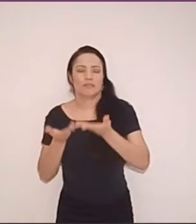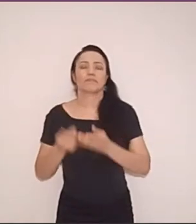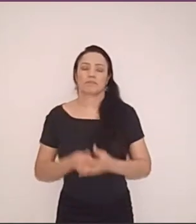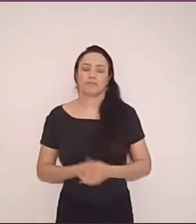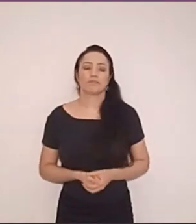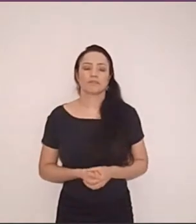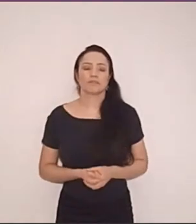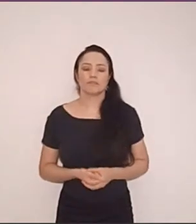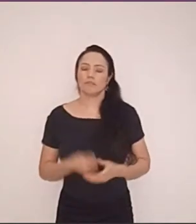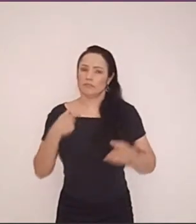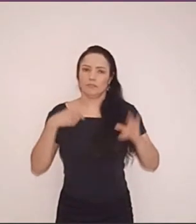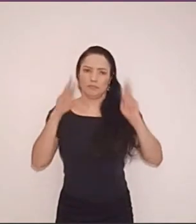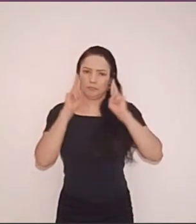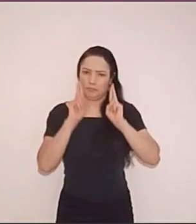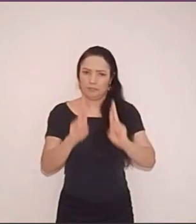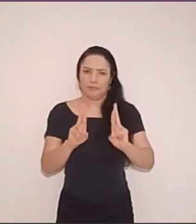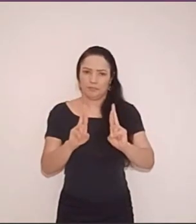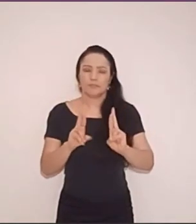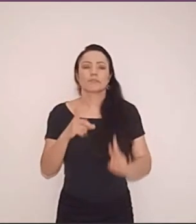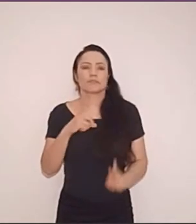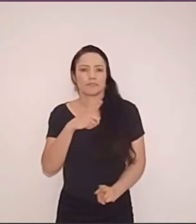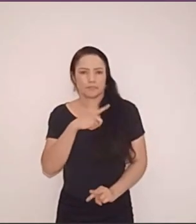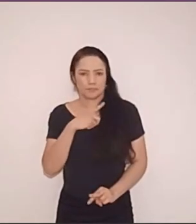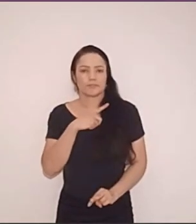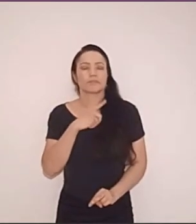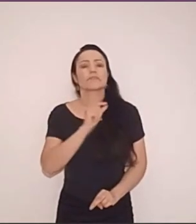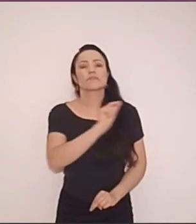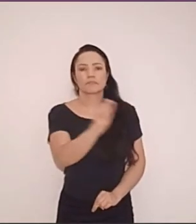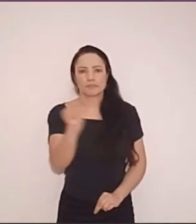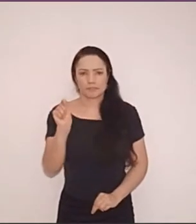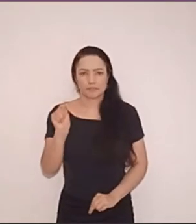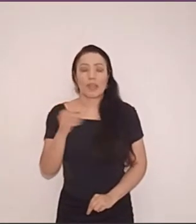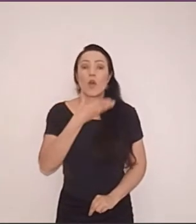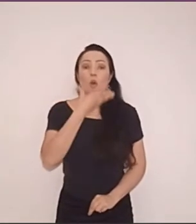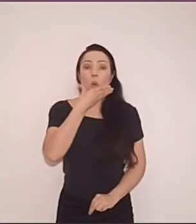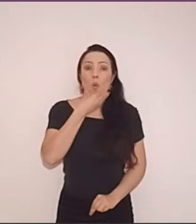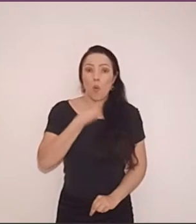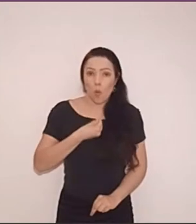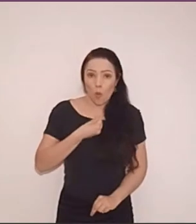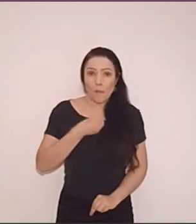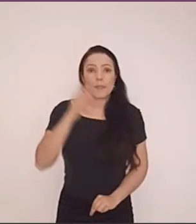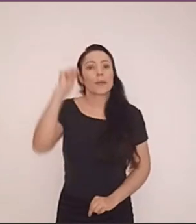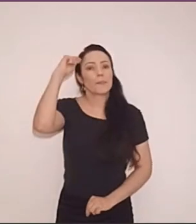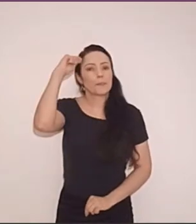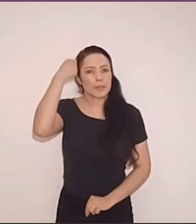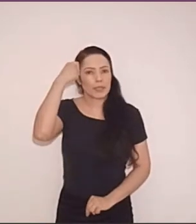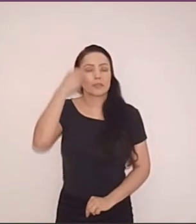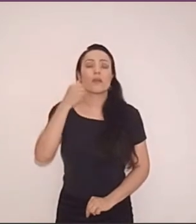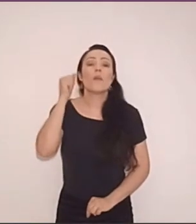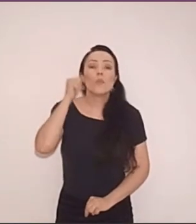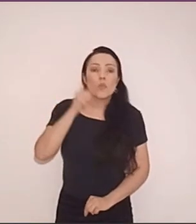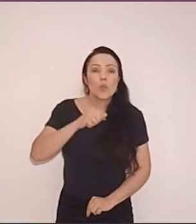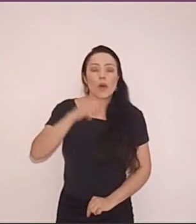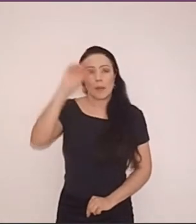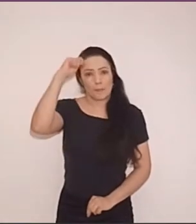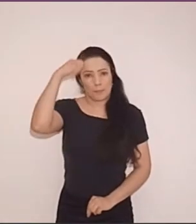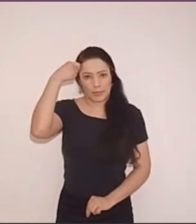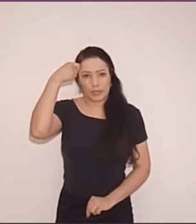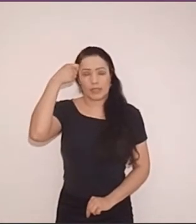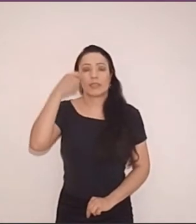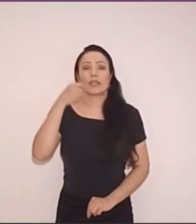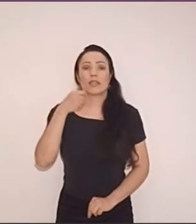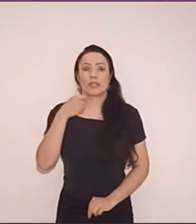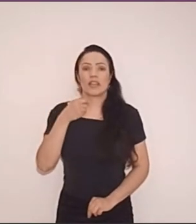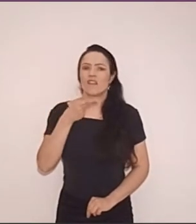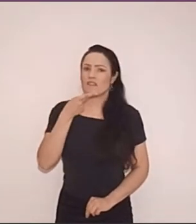não Todo respeito existem existem homens preço e mulher preta 500